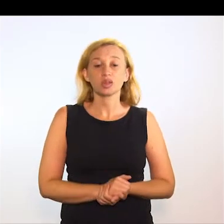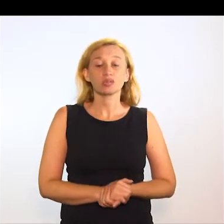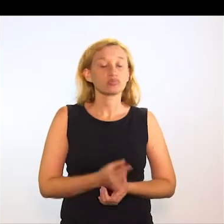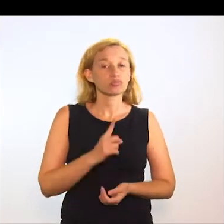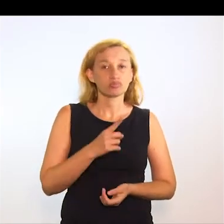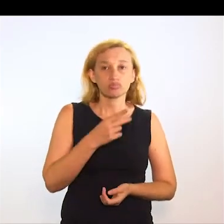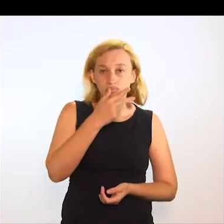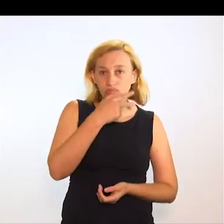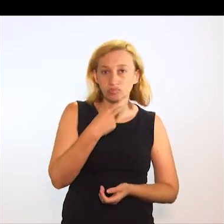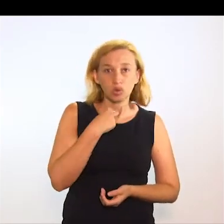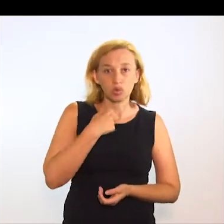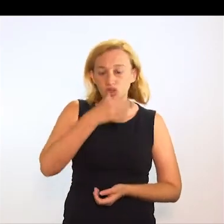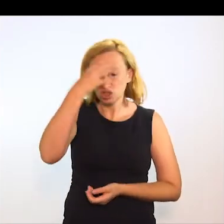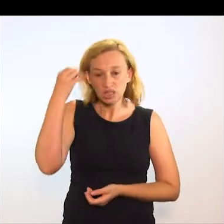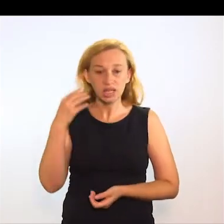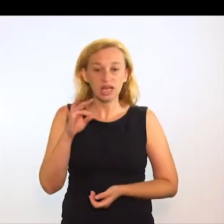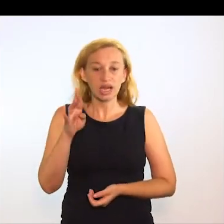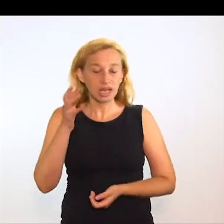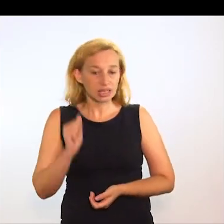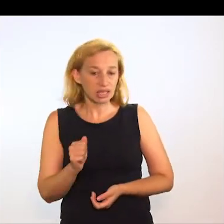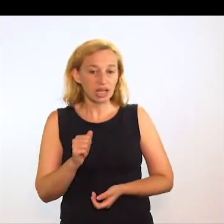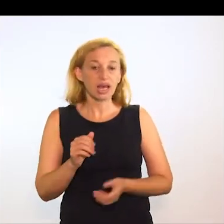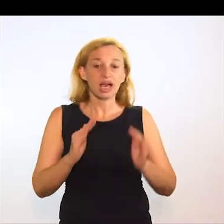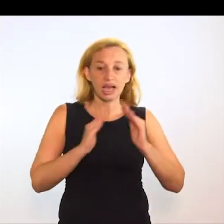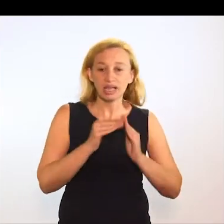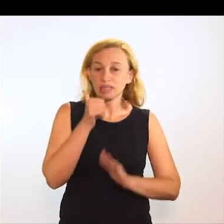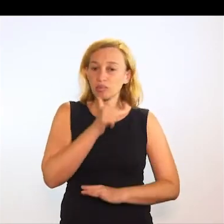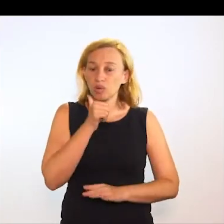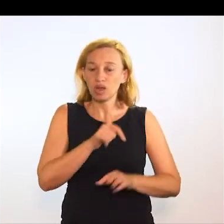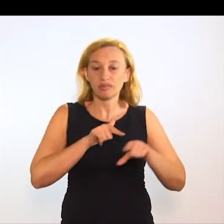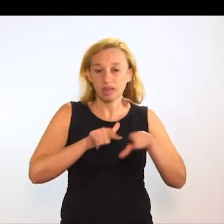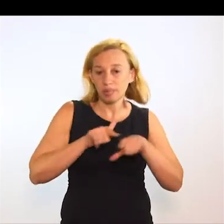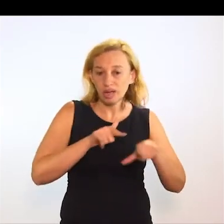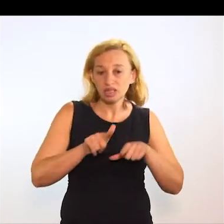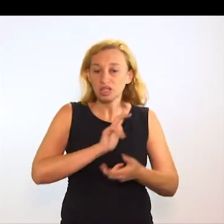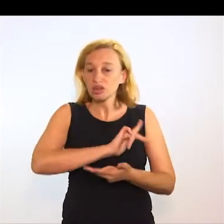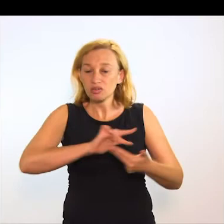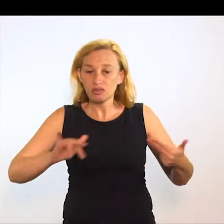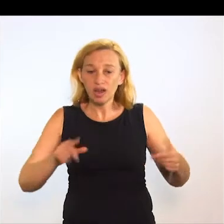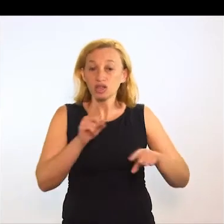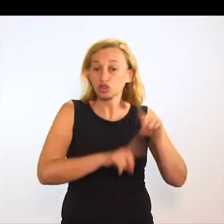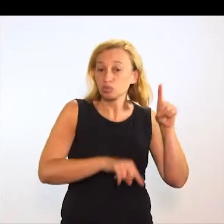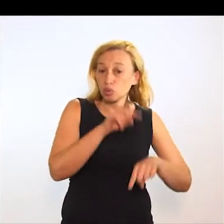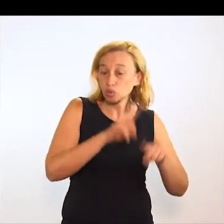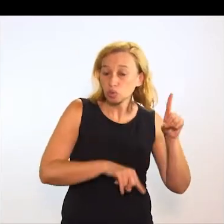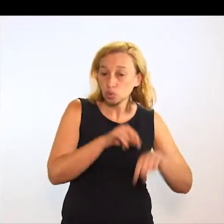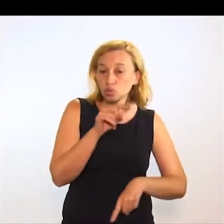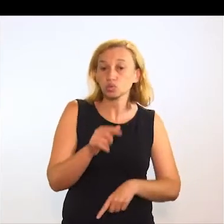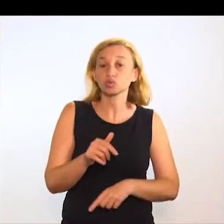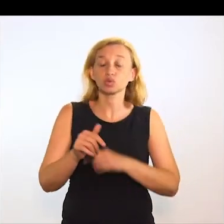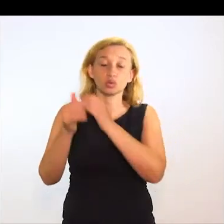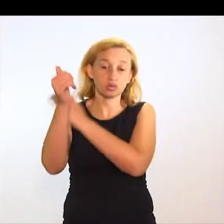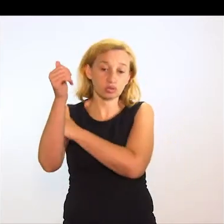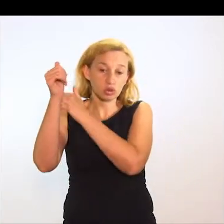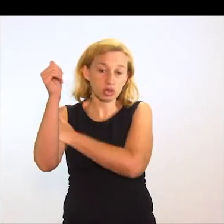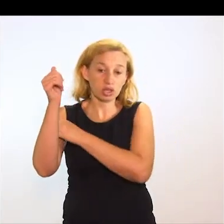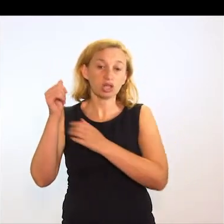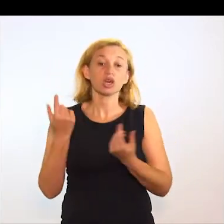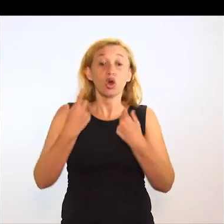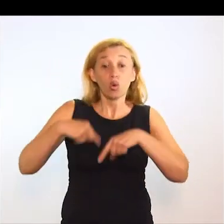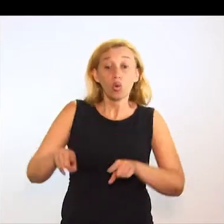sobreviver. Não posso esquecer da Cantra, Casa da Mulher Trabalhadora, com muitos materiais